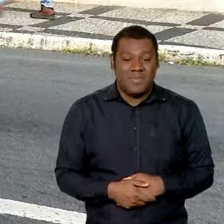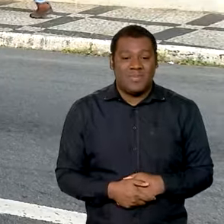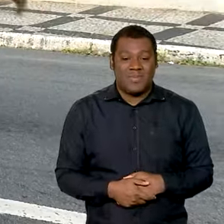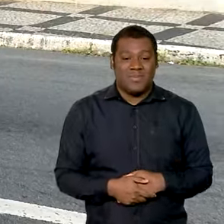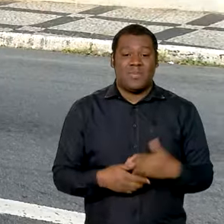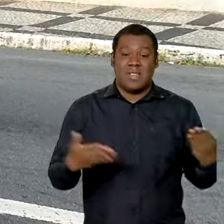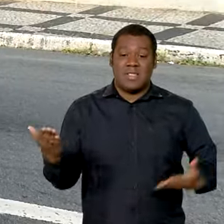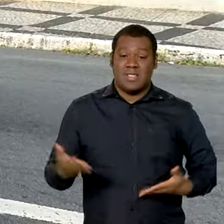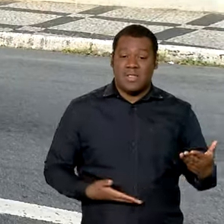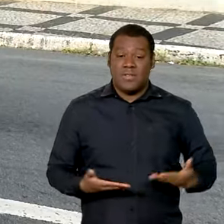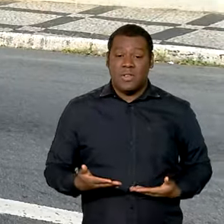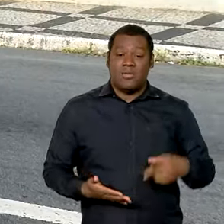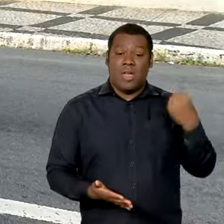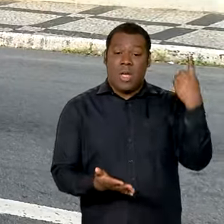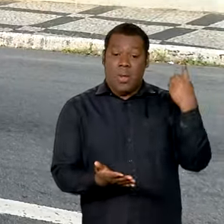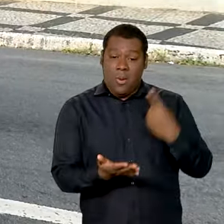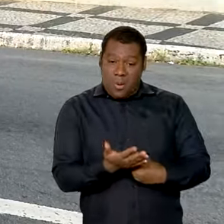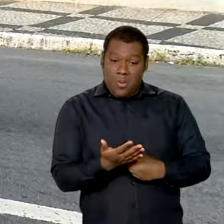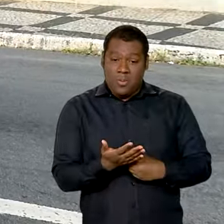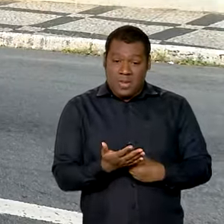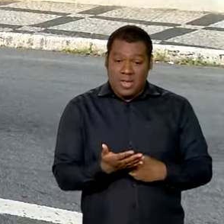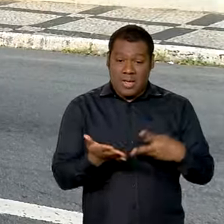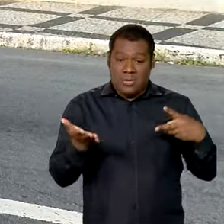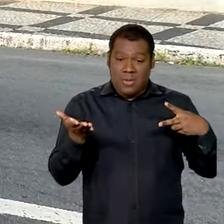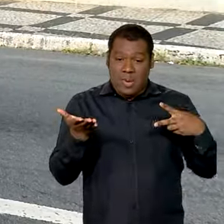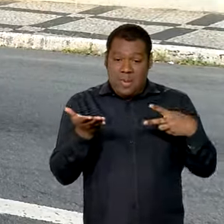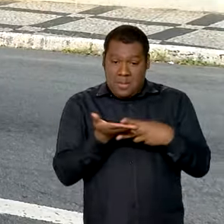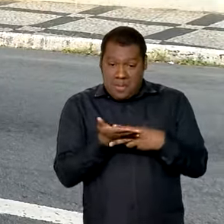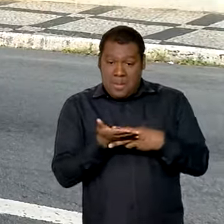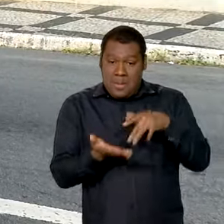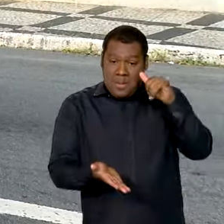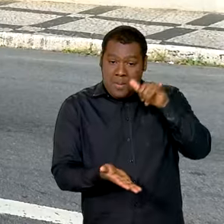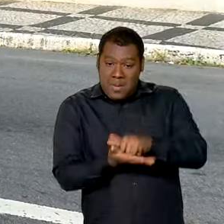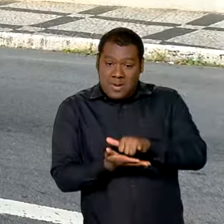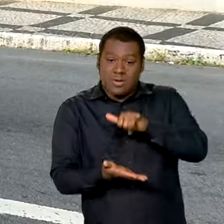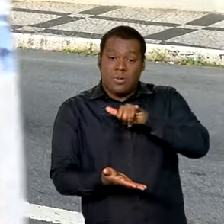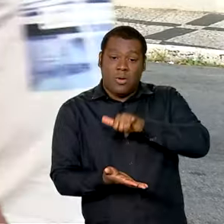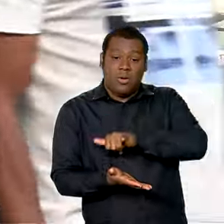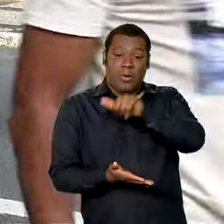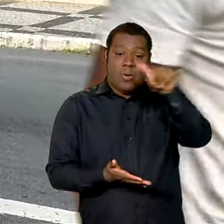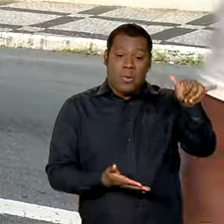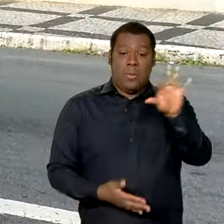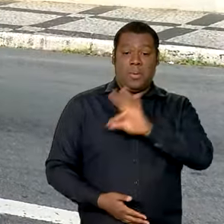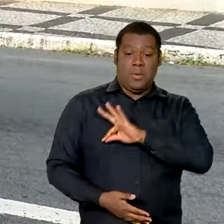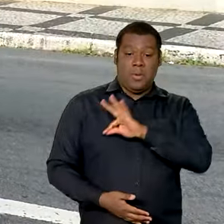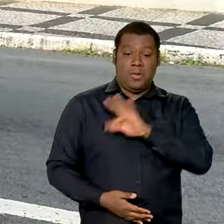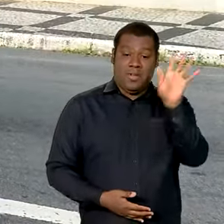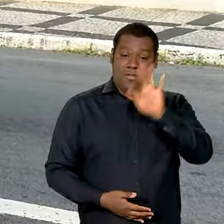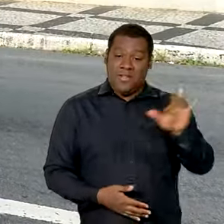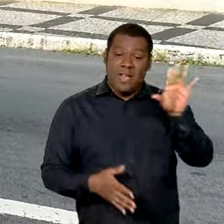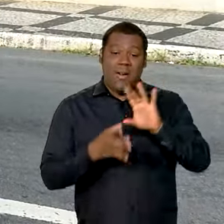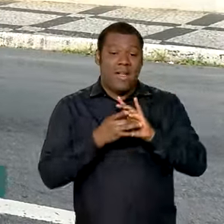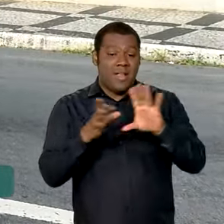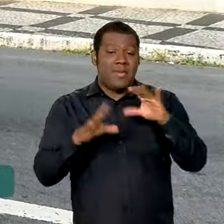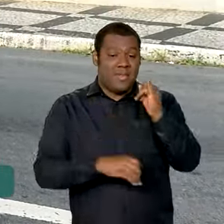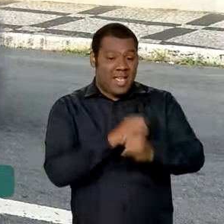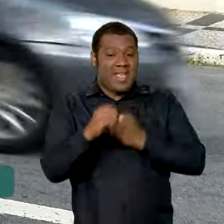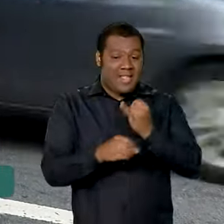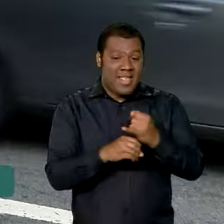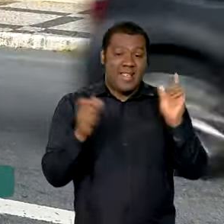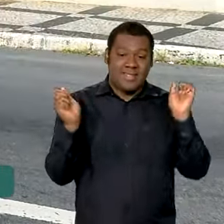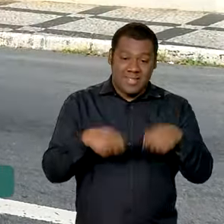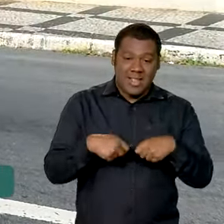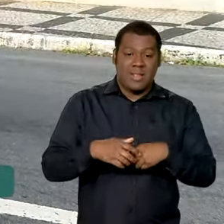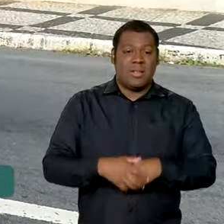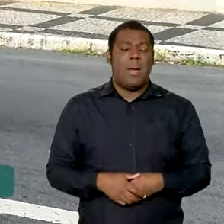Esse serviço de agendamento, de emissão de passaporte, que é feito pela Polícia Federal, pela internet, ficou uma